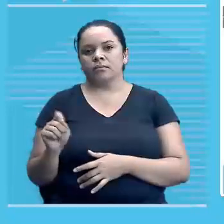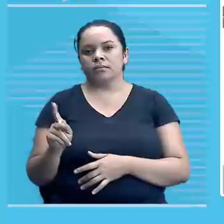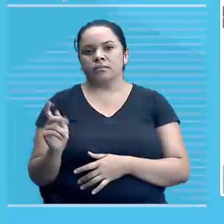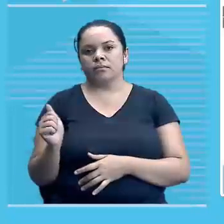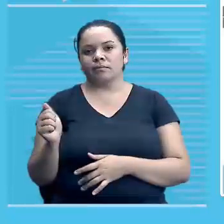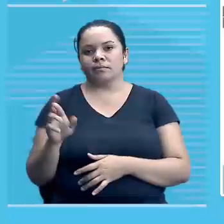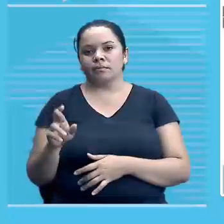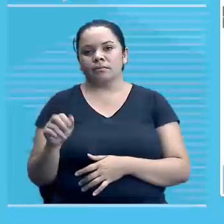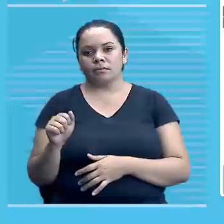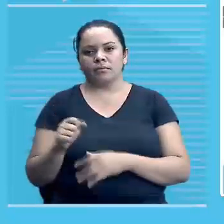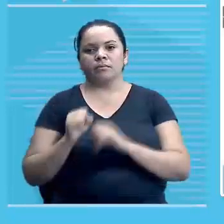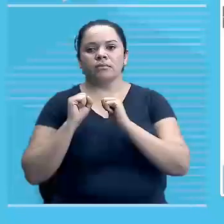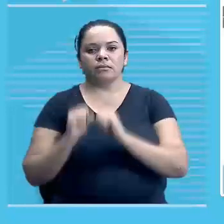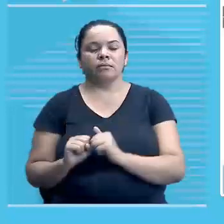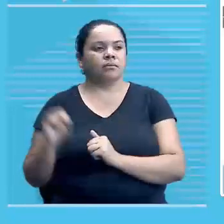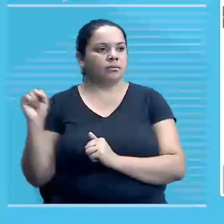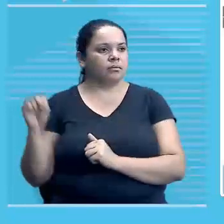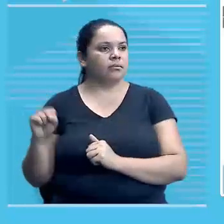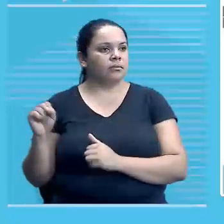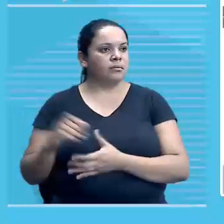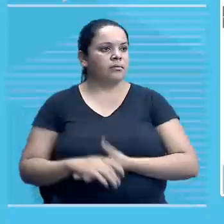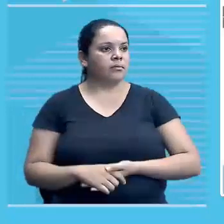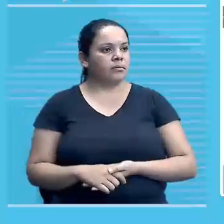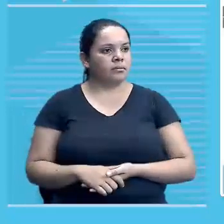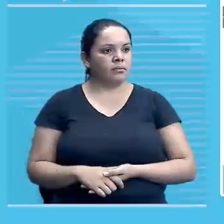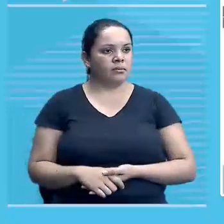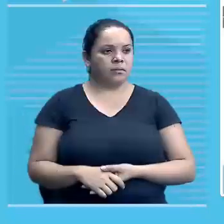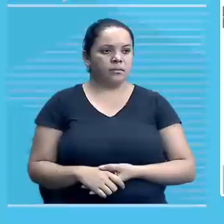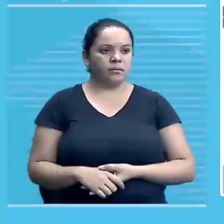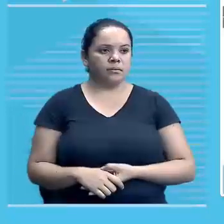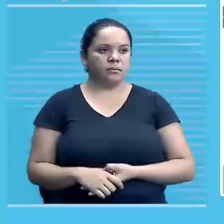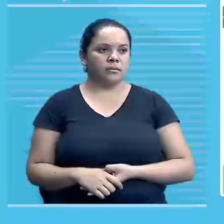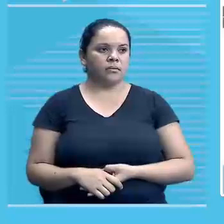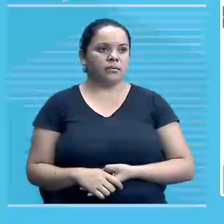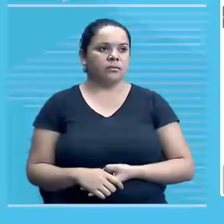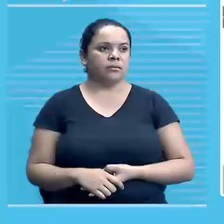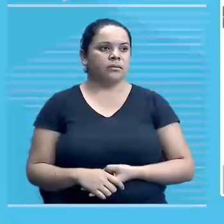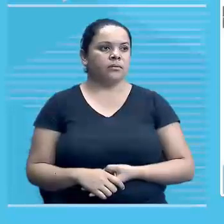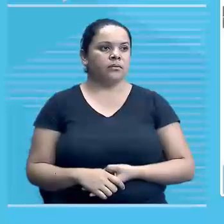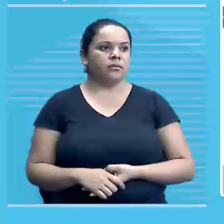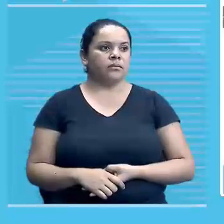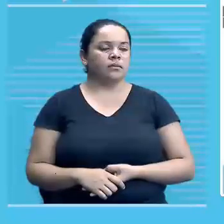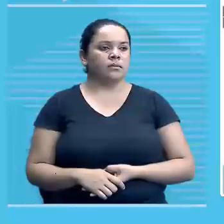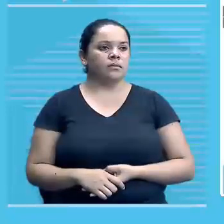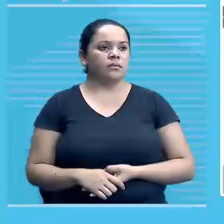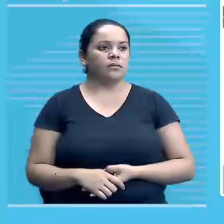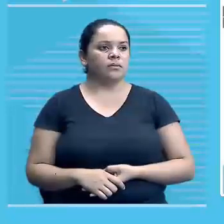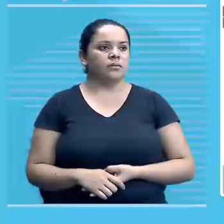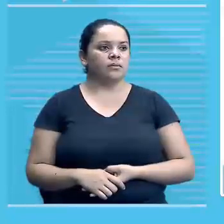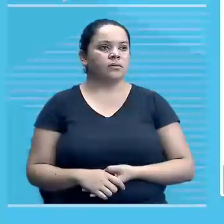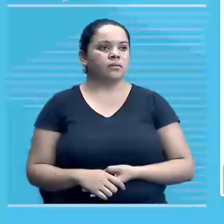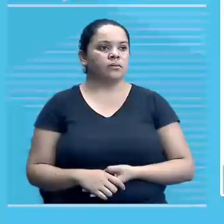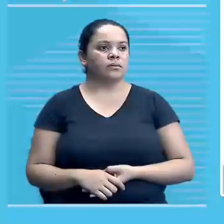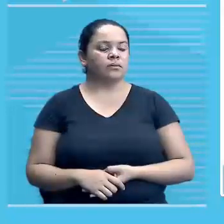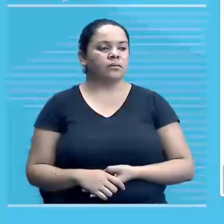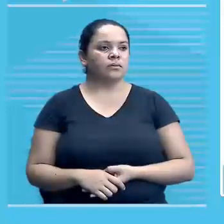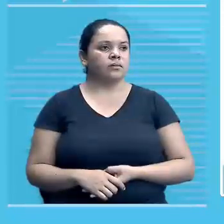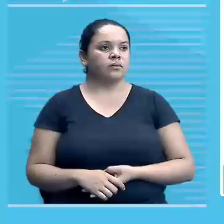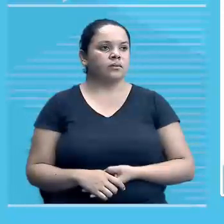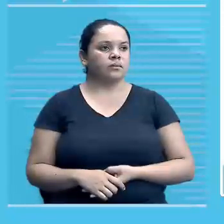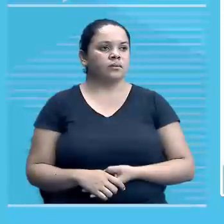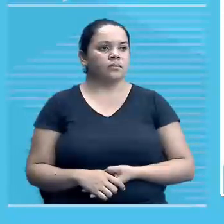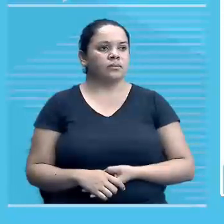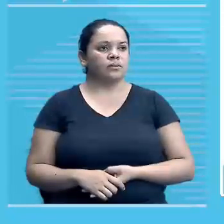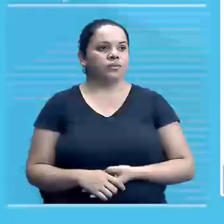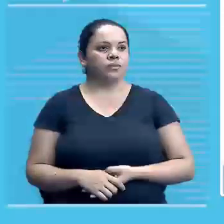geral. Está aqui a formulazinha de Bhaskara, né? Que é um trinômio do quadrado perfeito. E o que é que diz a